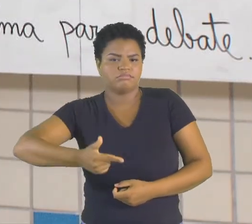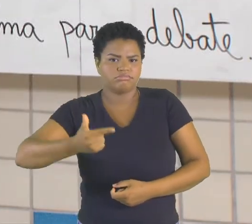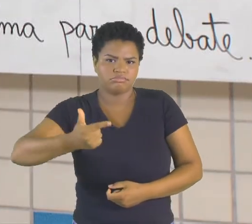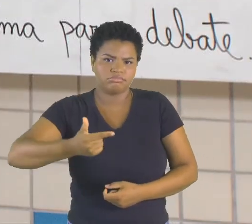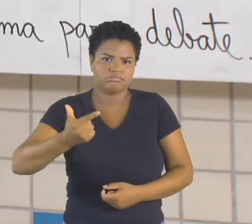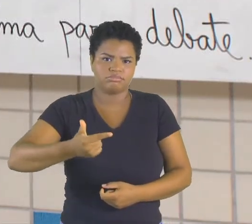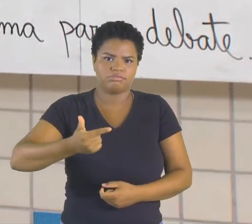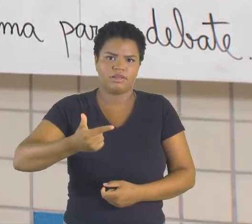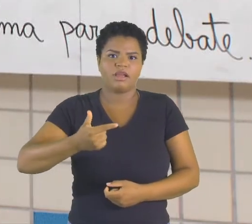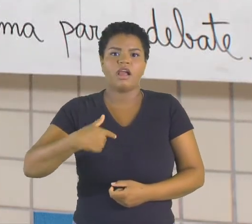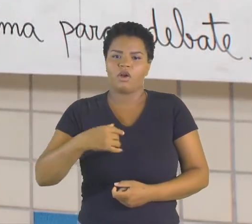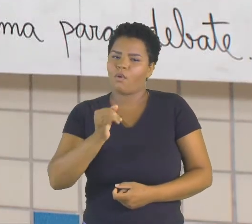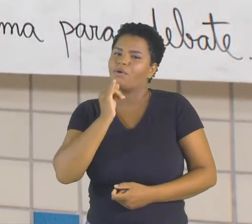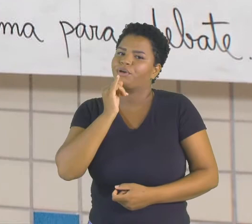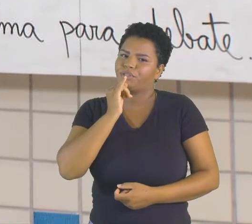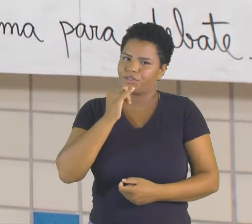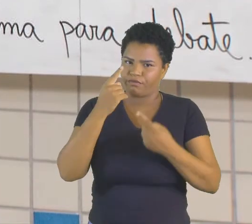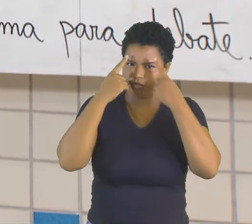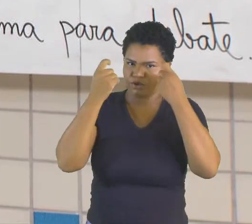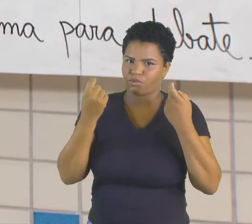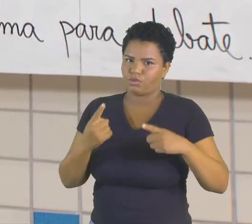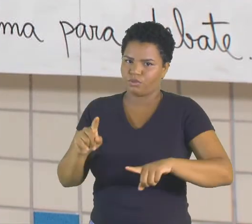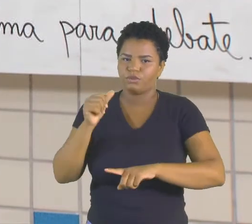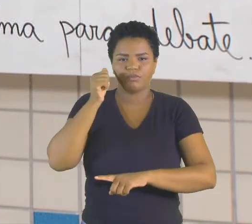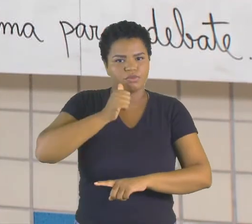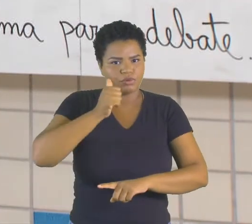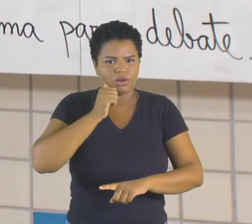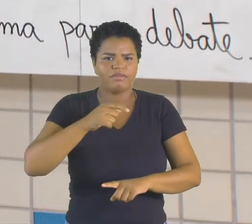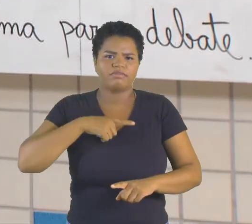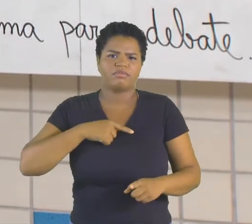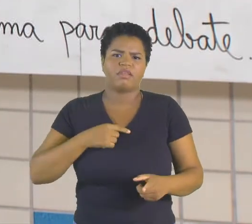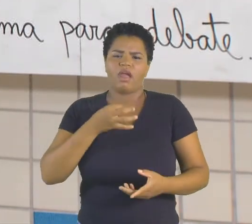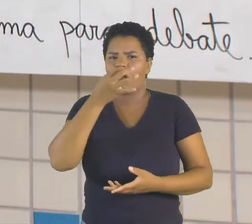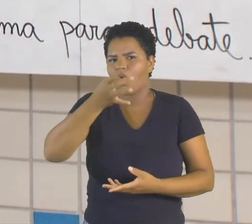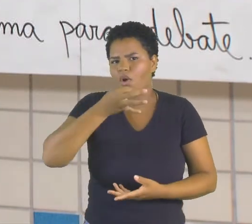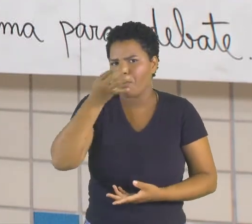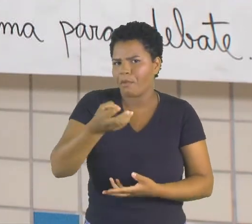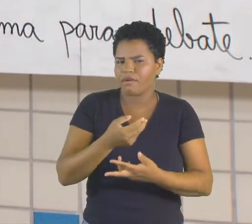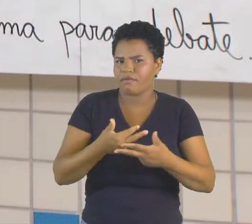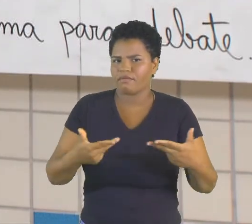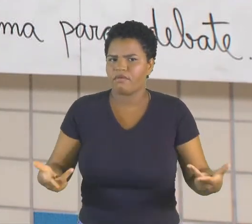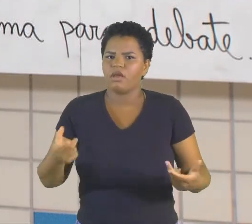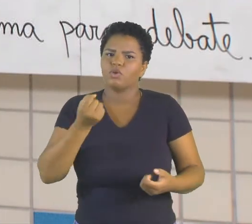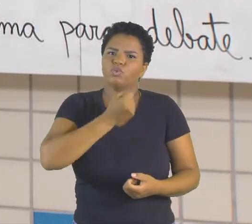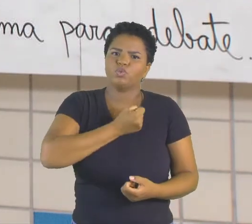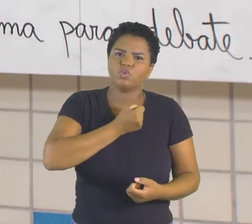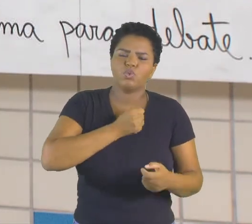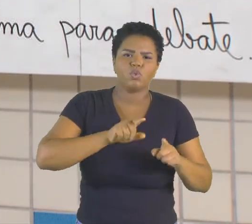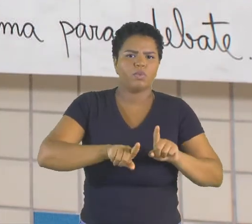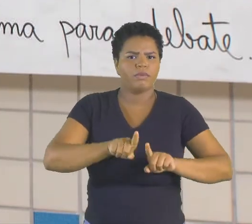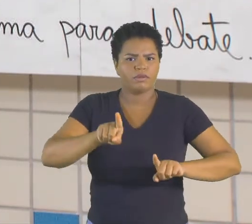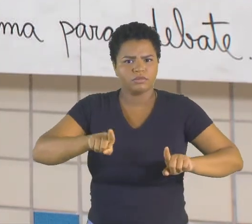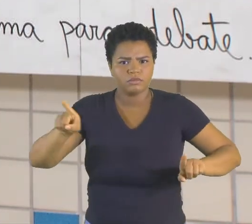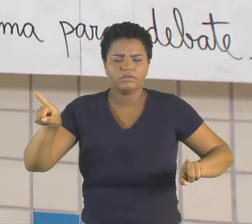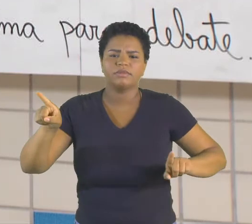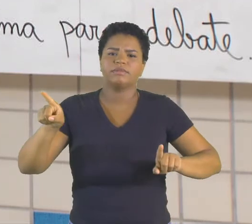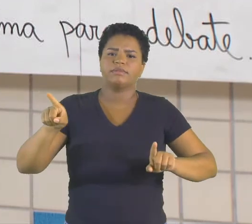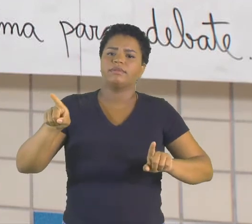da violência da mulher que estava lá de verde. Foram vários argumentos, né, dados estatísticos que ele utilizou